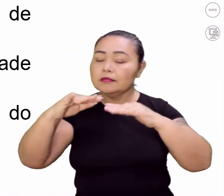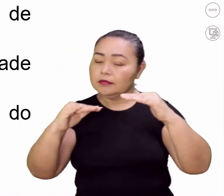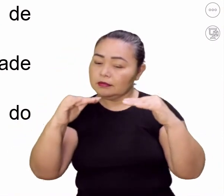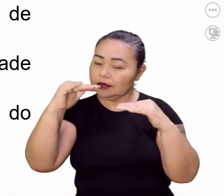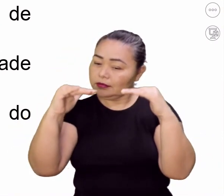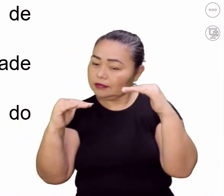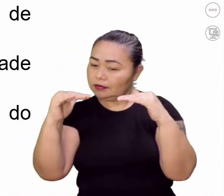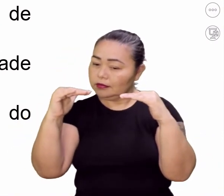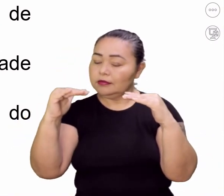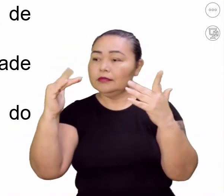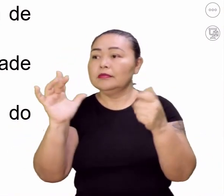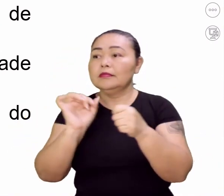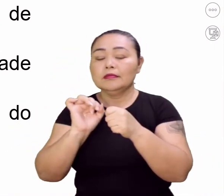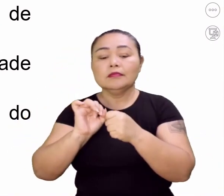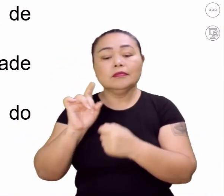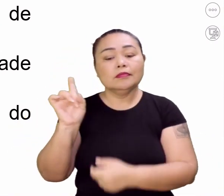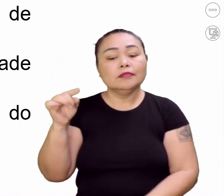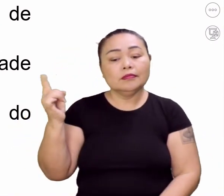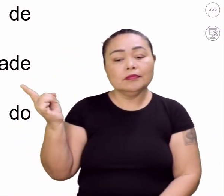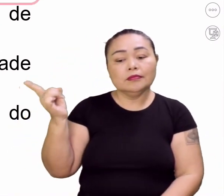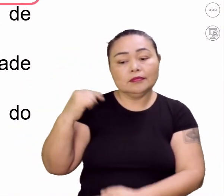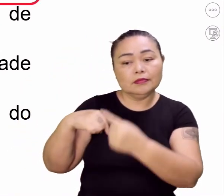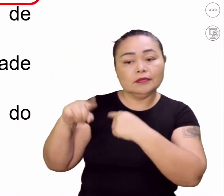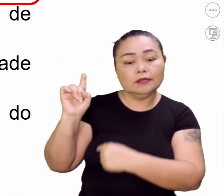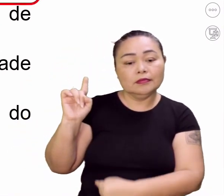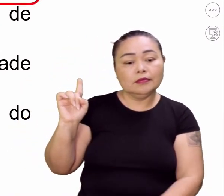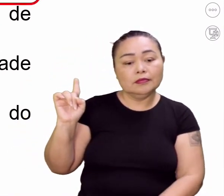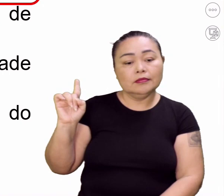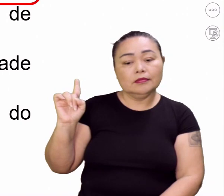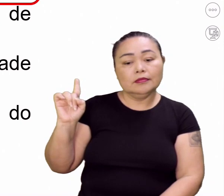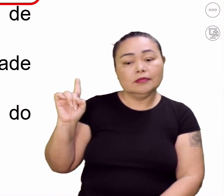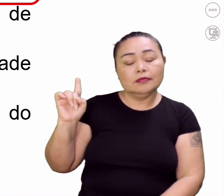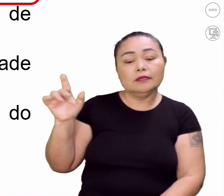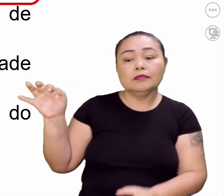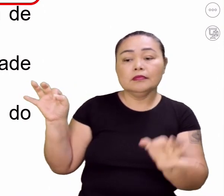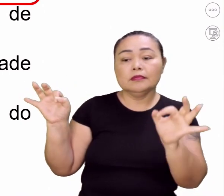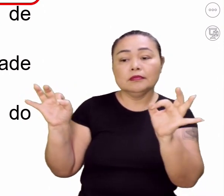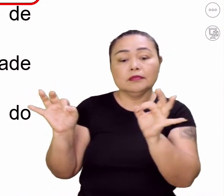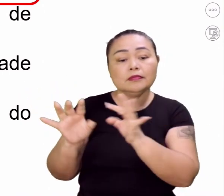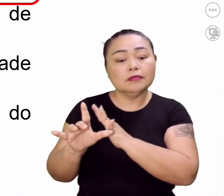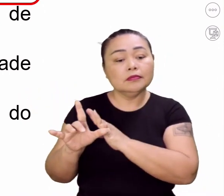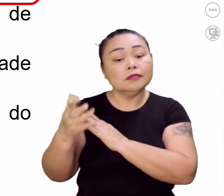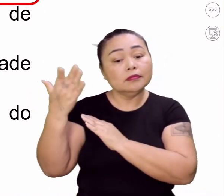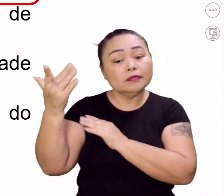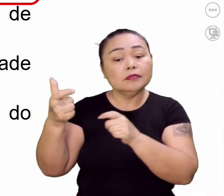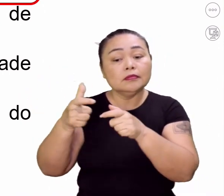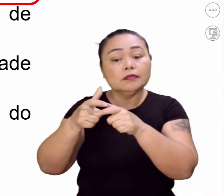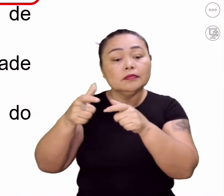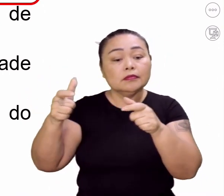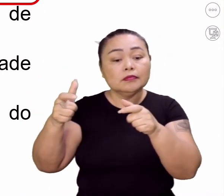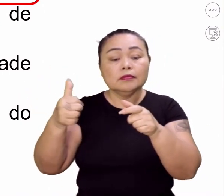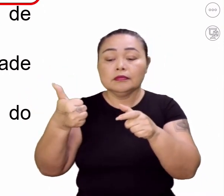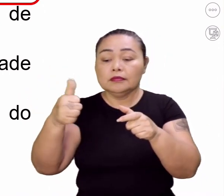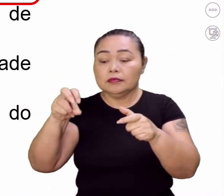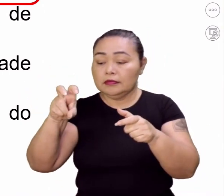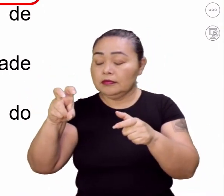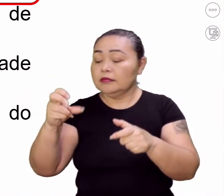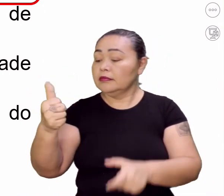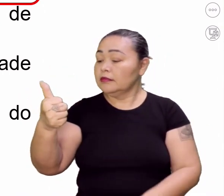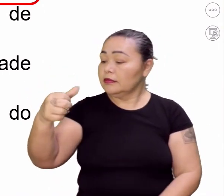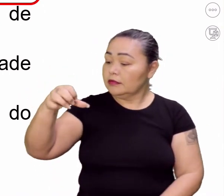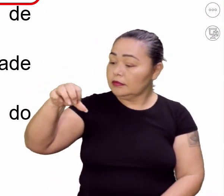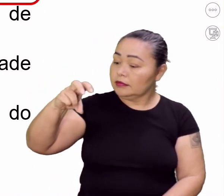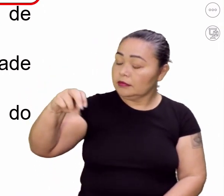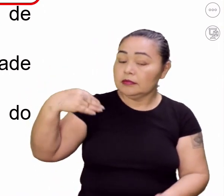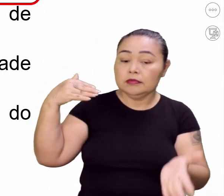uma questão de interpretação. Interpretação de novo. Lá naquela tabela, Pronto. ó, a gente teve um grande crescimento nesse período de 1950